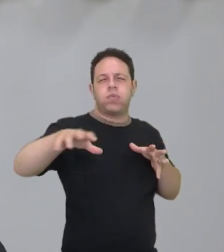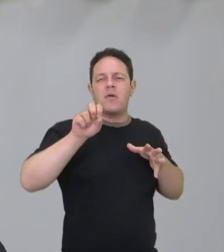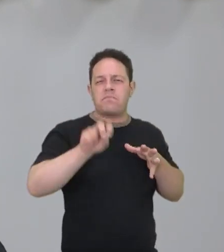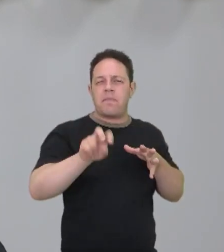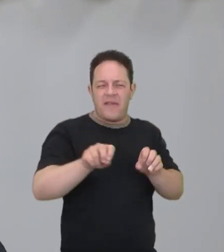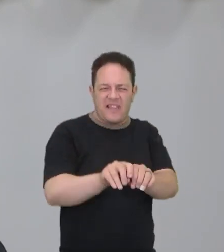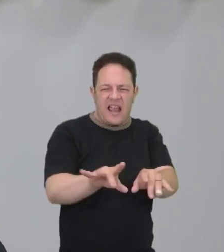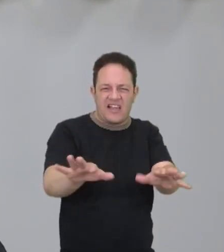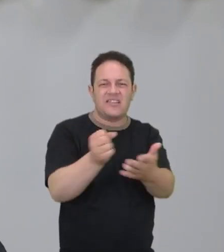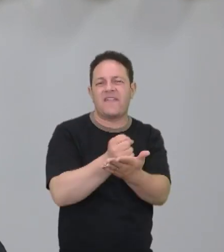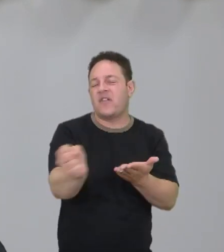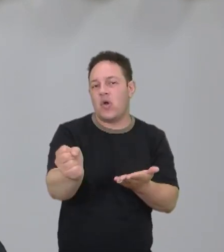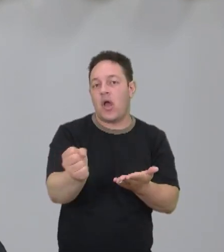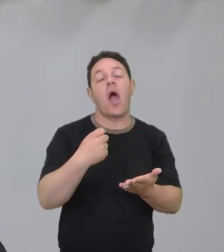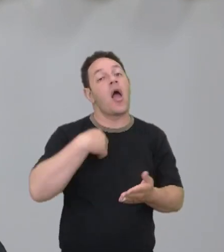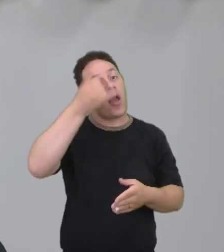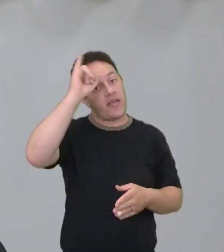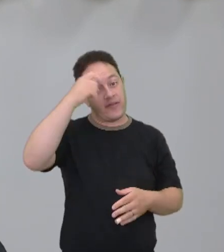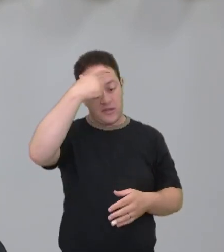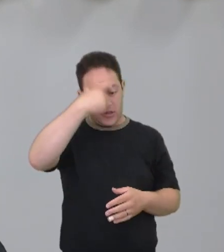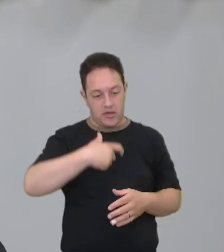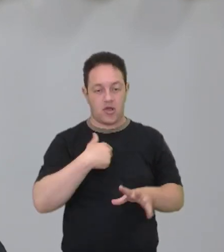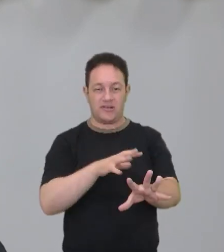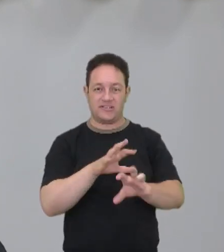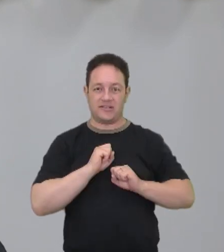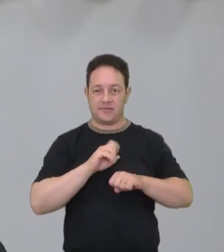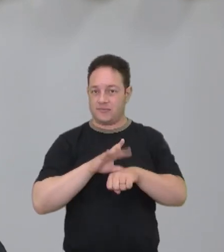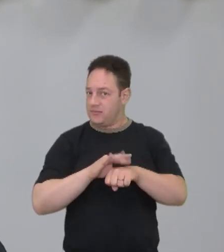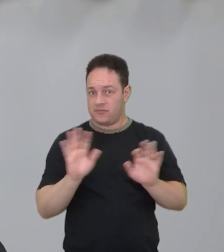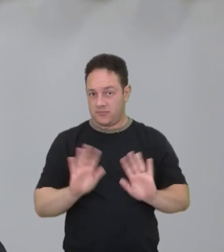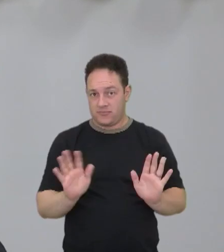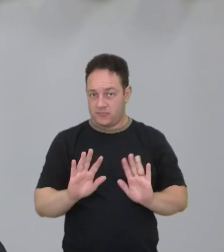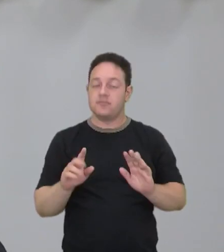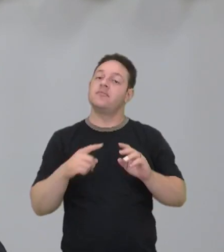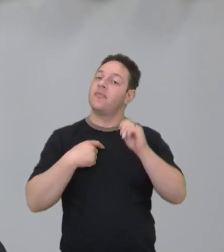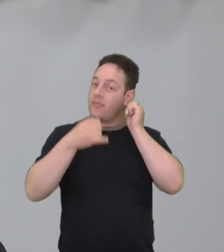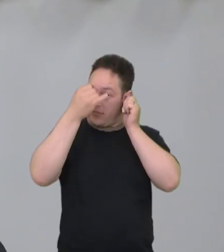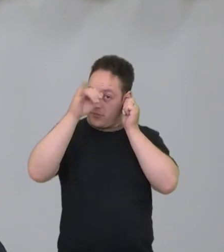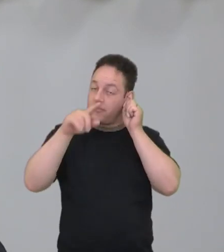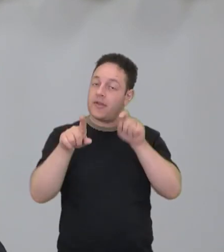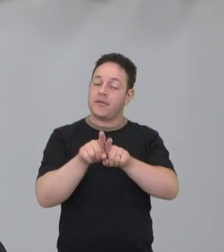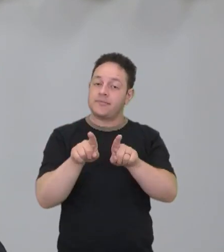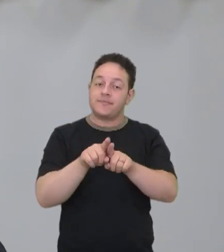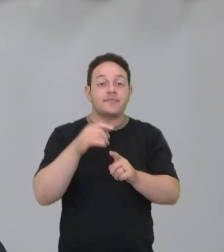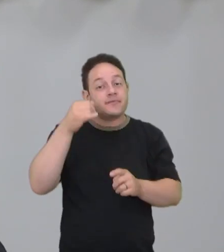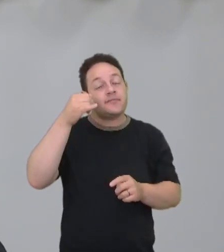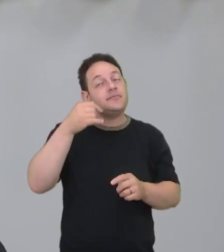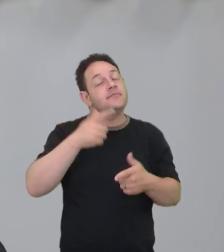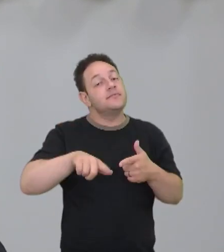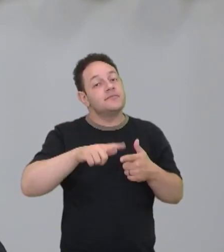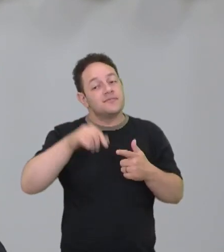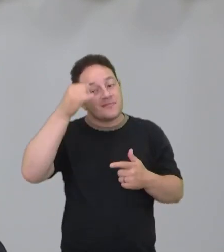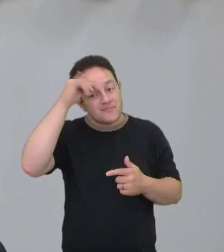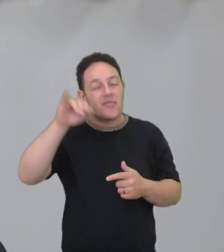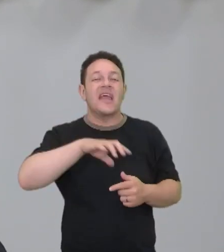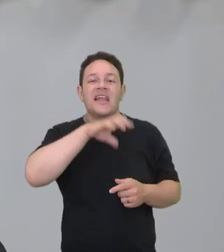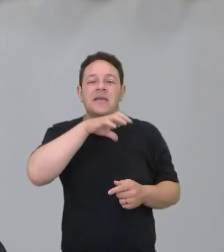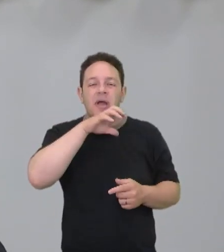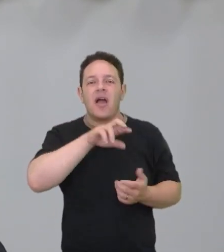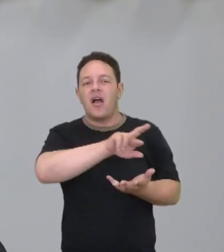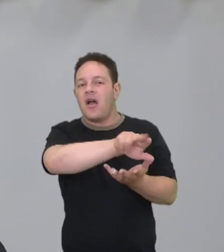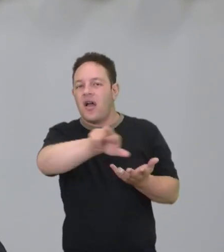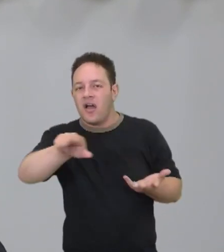Então, para que eu não coloque em risco os profissionais que estão atuando e também para que eu não coloque em risco os animais e